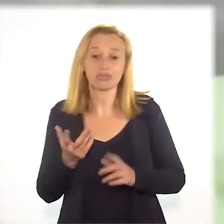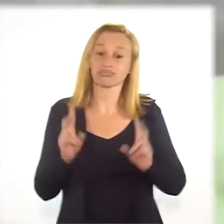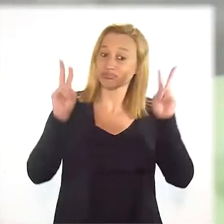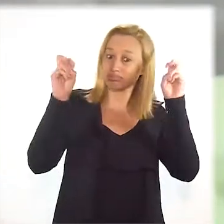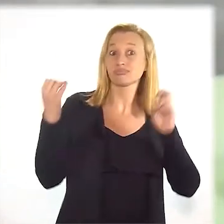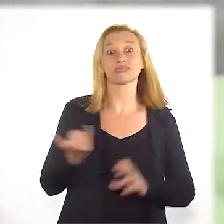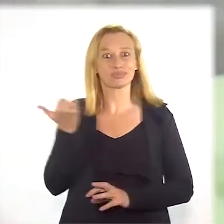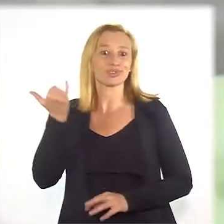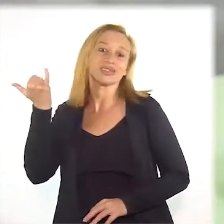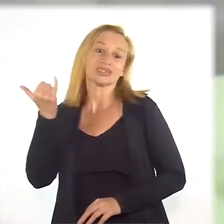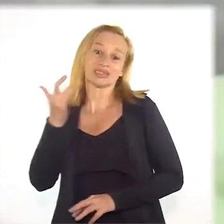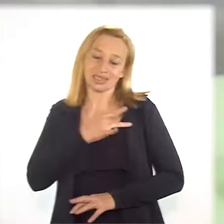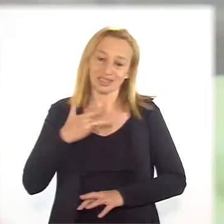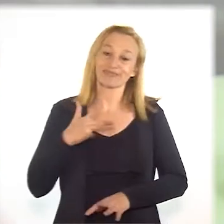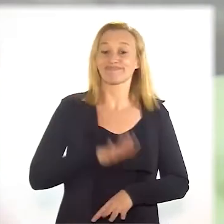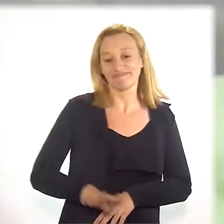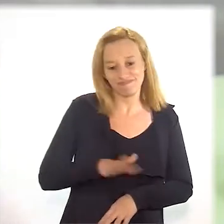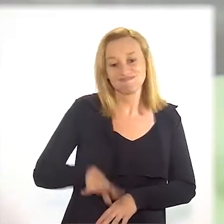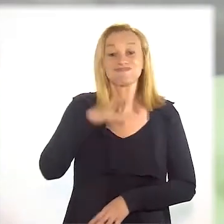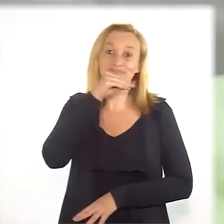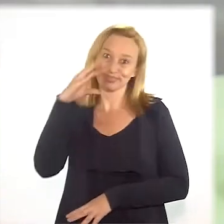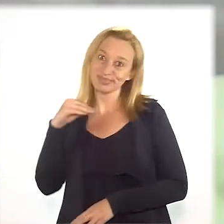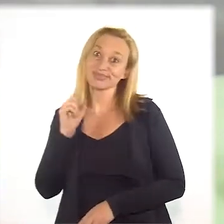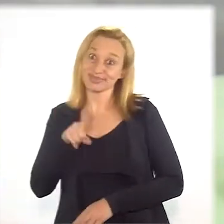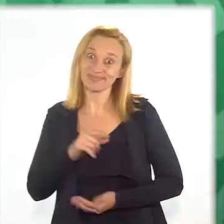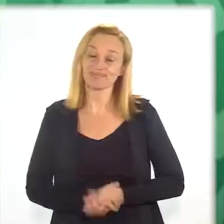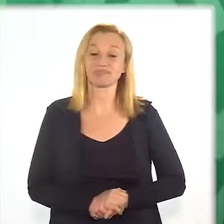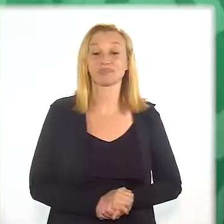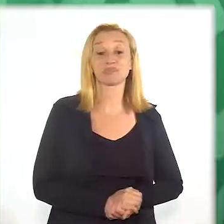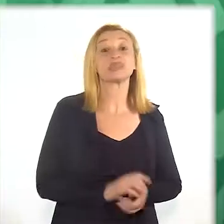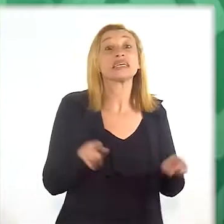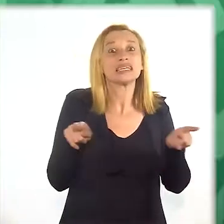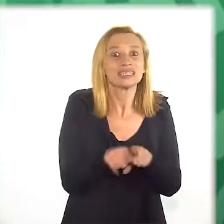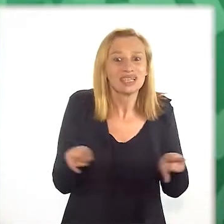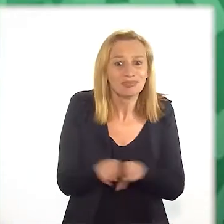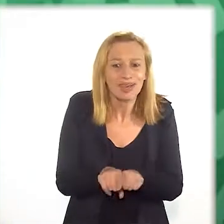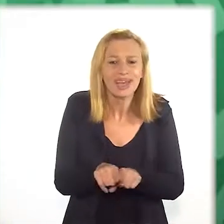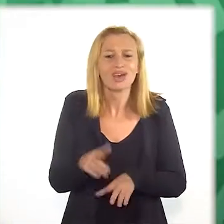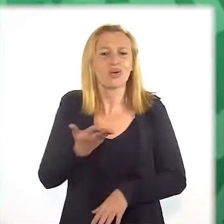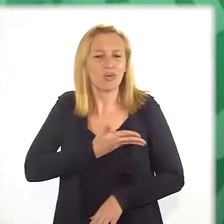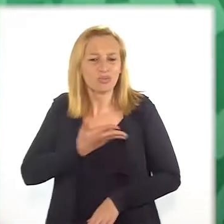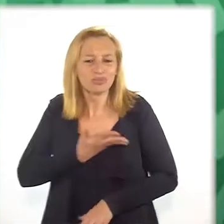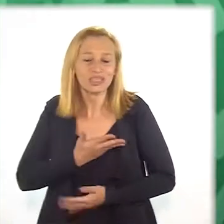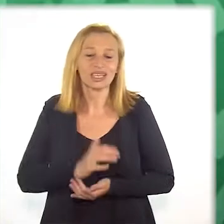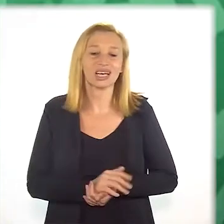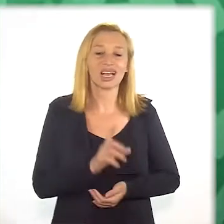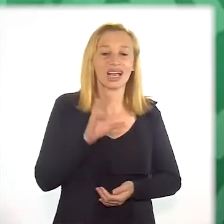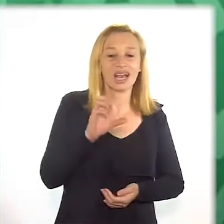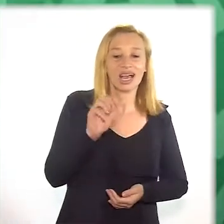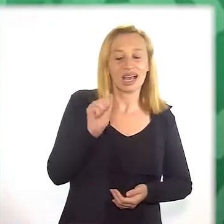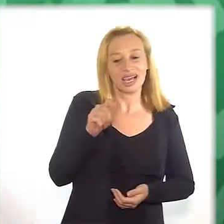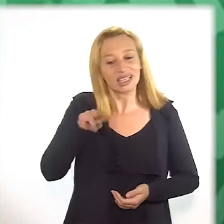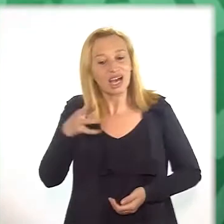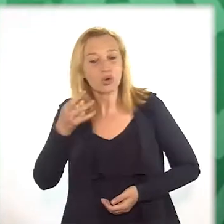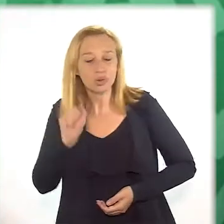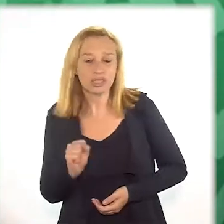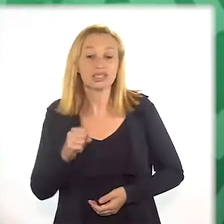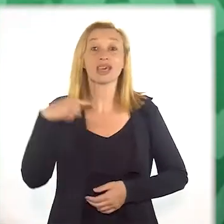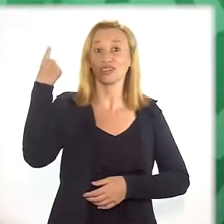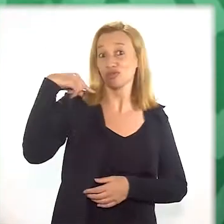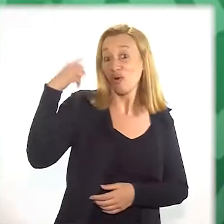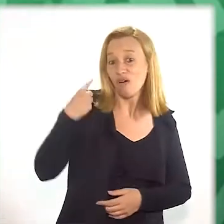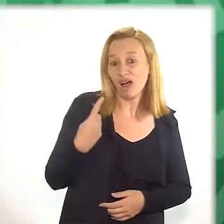relevante, né, para a saúde das nossas crianças e adolescentes. E também aqui comigo a Lívia Cataruzzi, que é